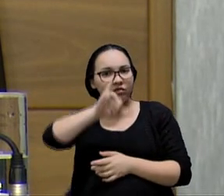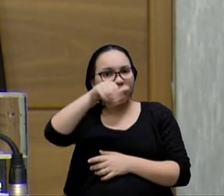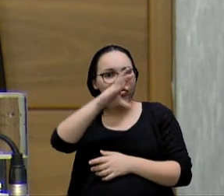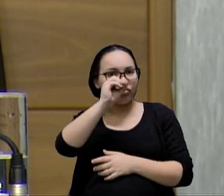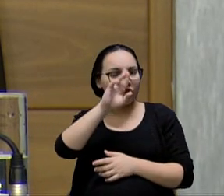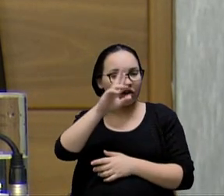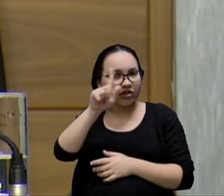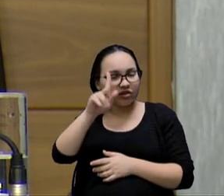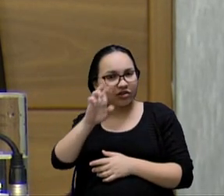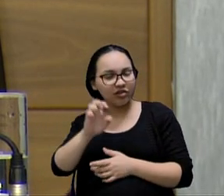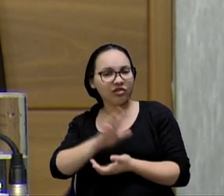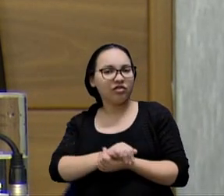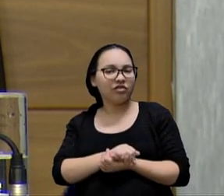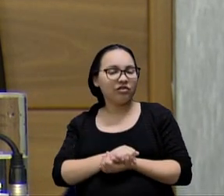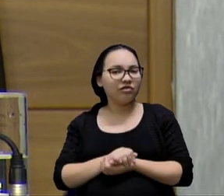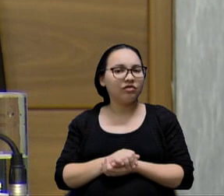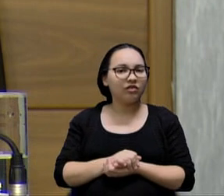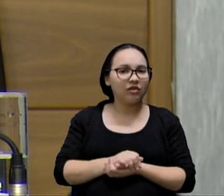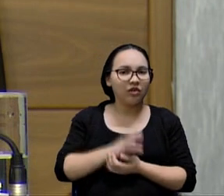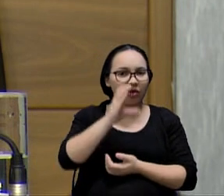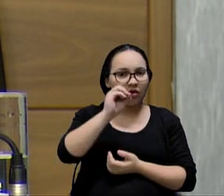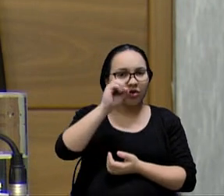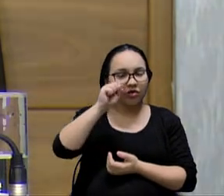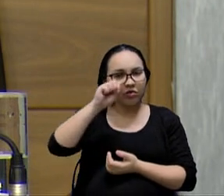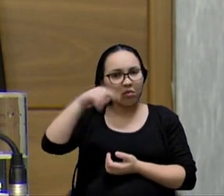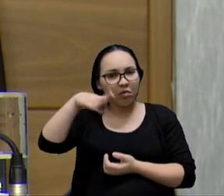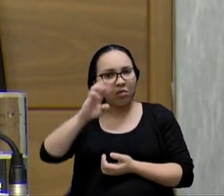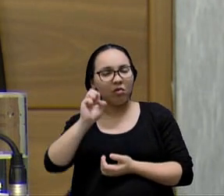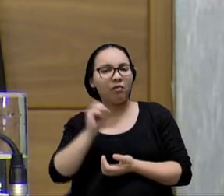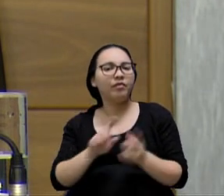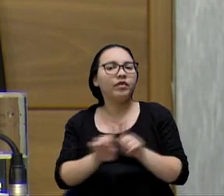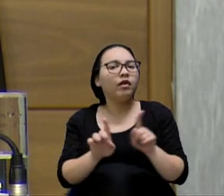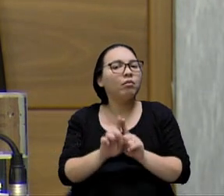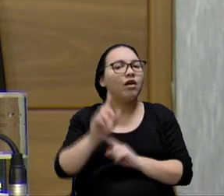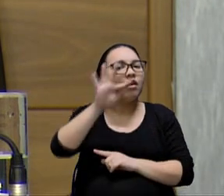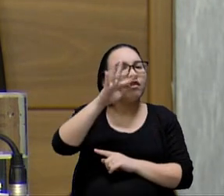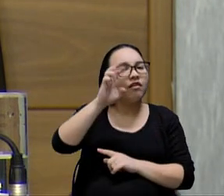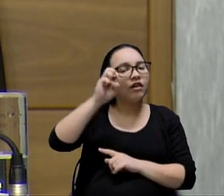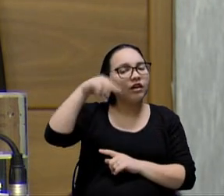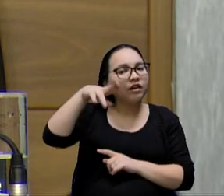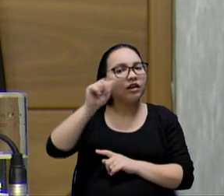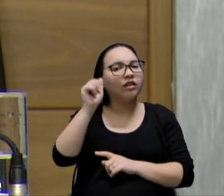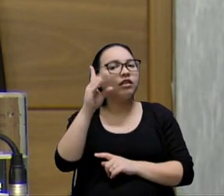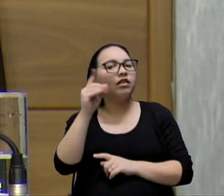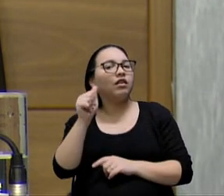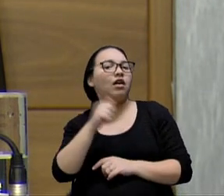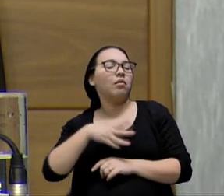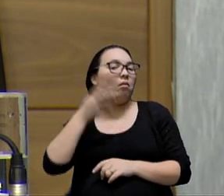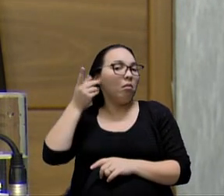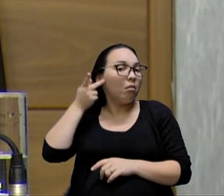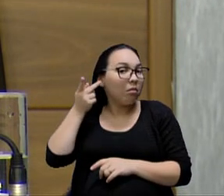Cosmo, aos nossos incansáveis cerimonialistas, Fernanda e Paulo